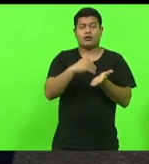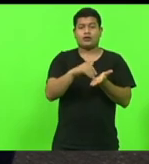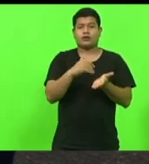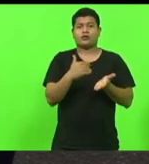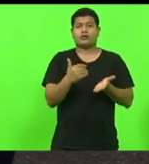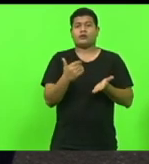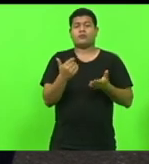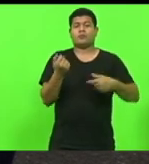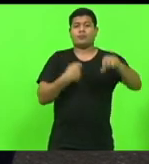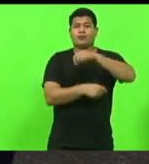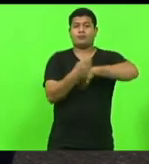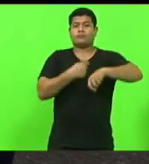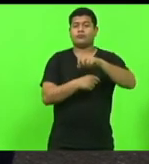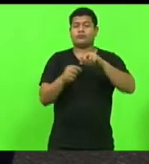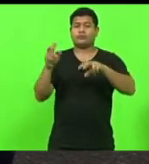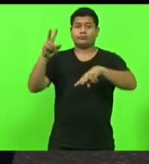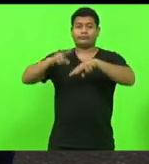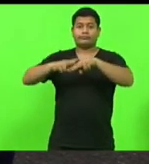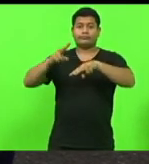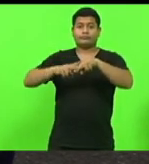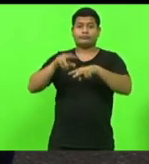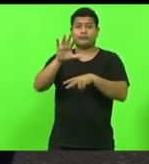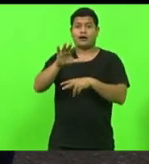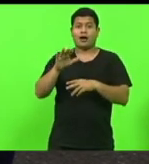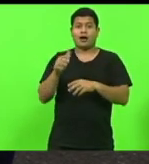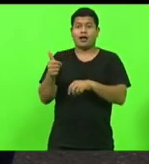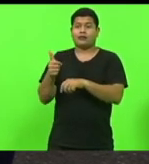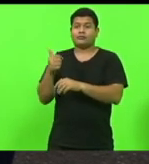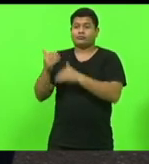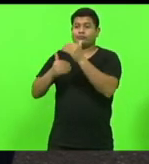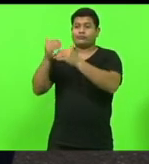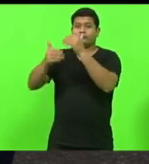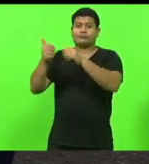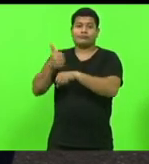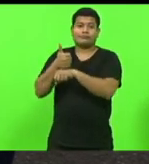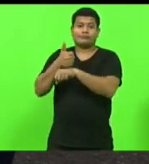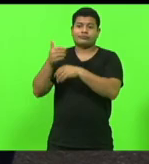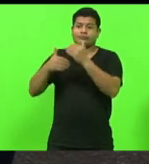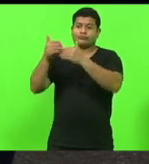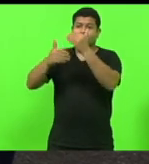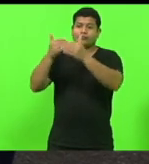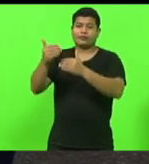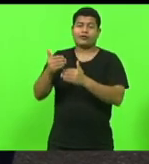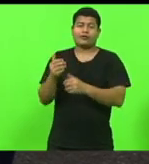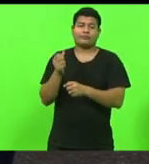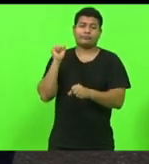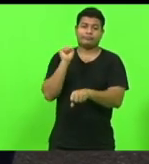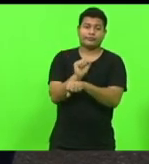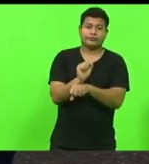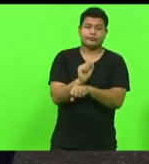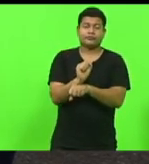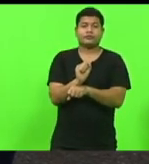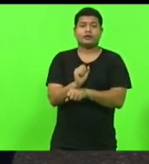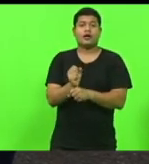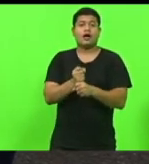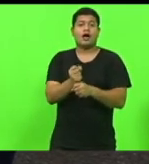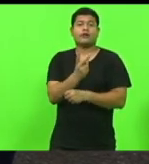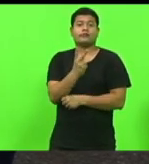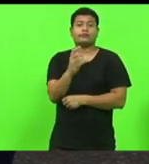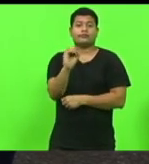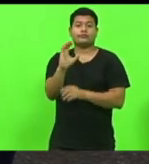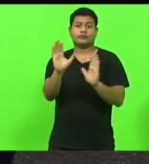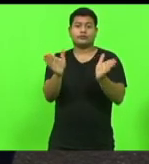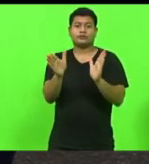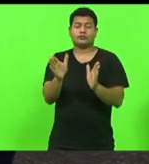mas que tiveram suas carreiras congeladas há mais de 20 anos e tem pessoas que hoje não podem se